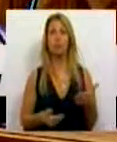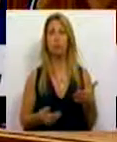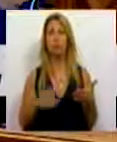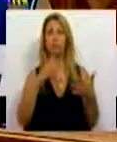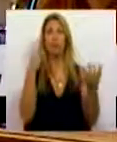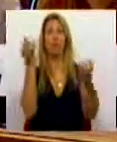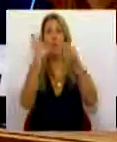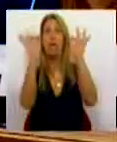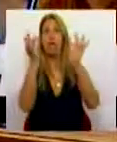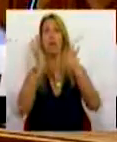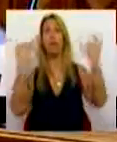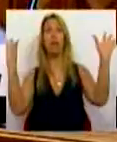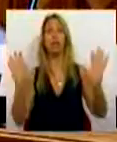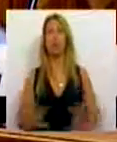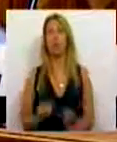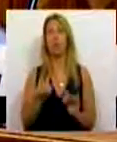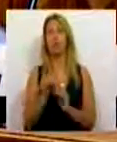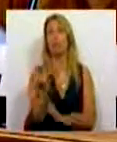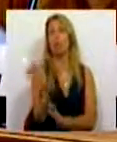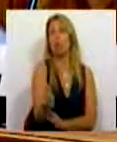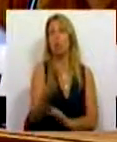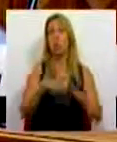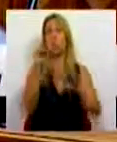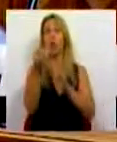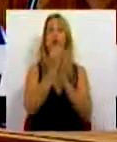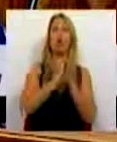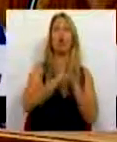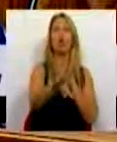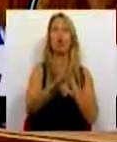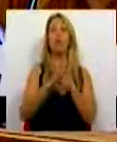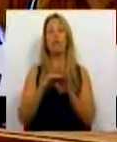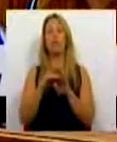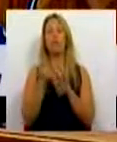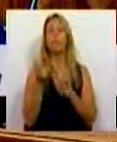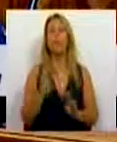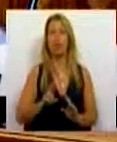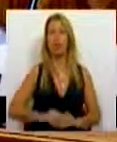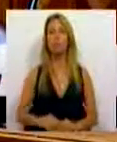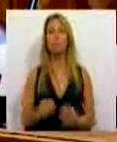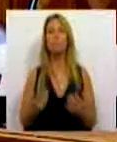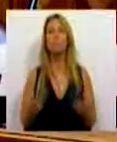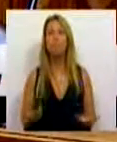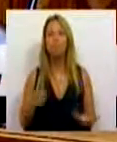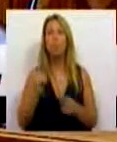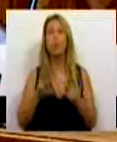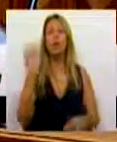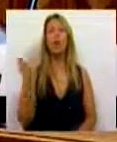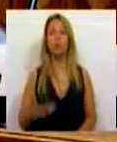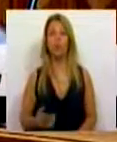merífico e fantástico que iria surgir com a devolução da taxa. Portanto, o que acontece é que